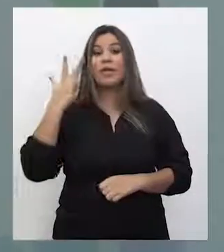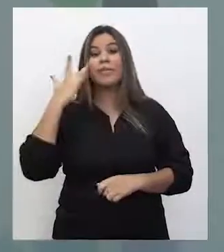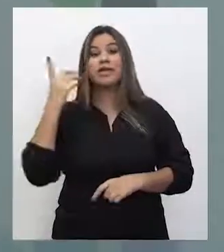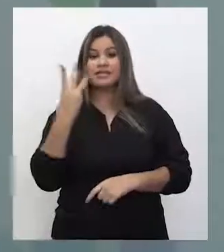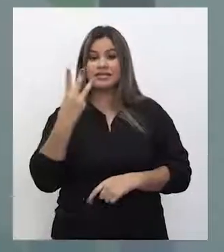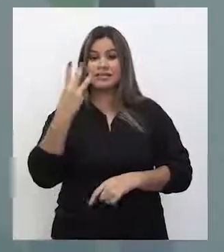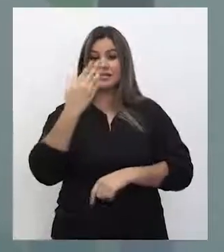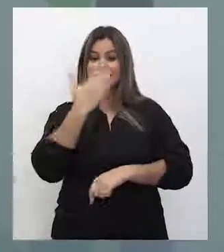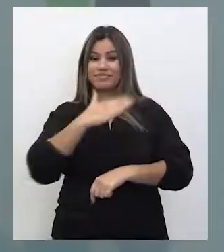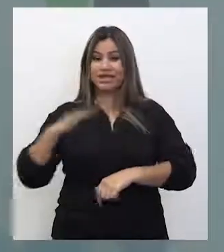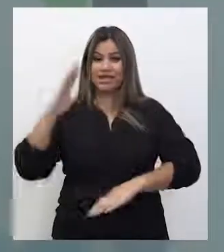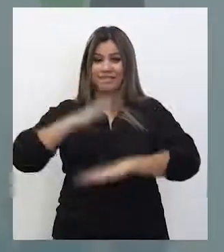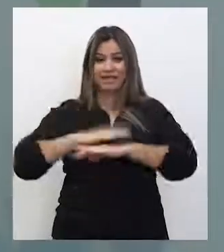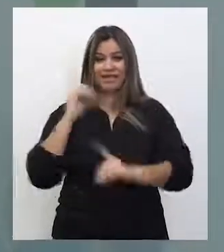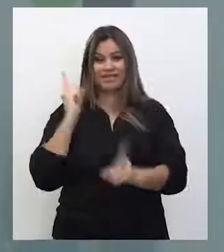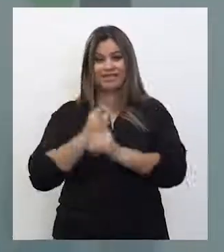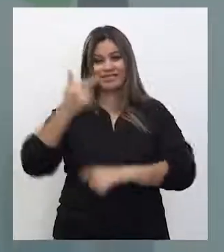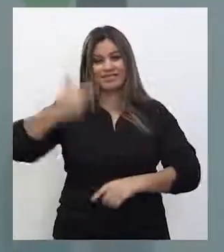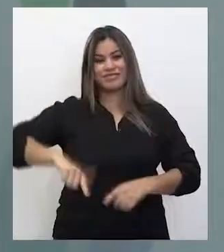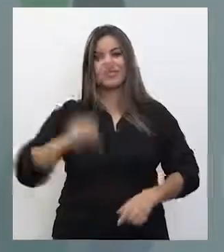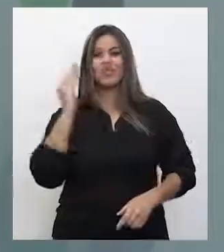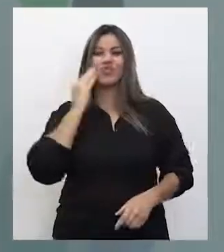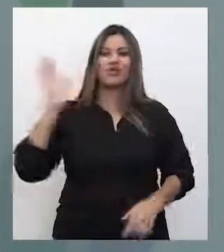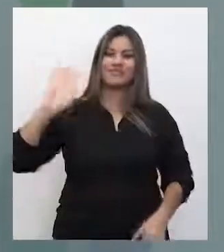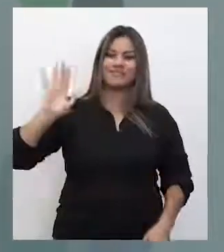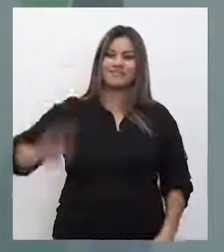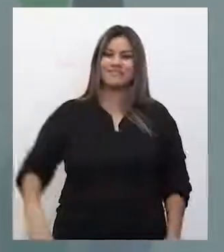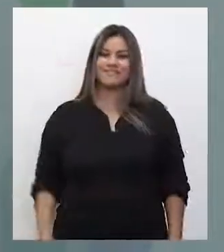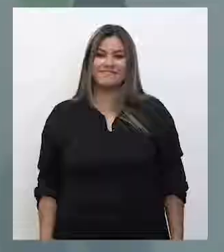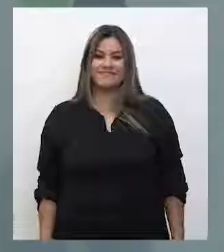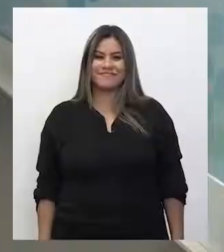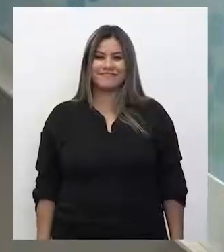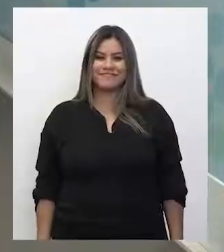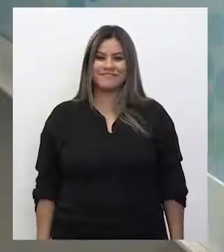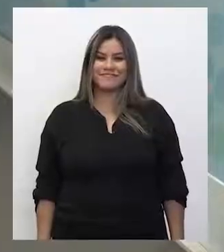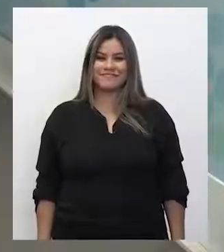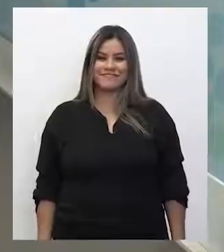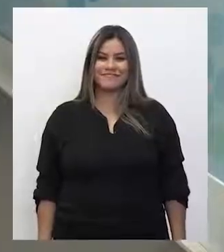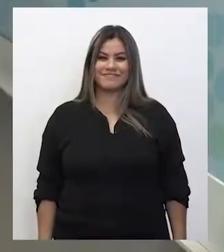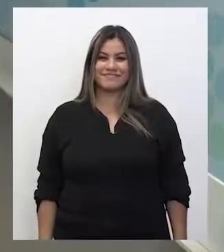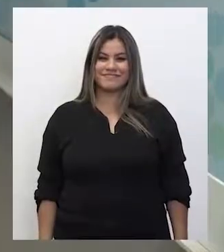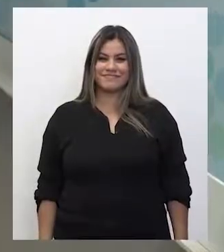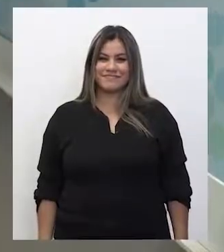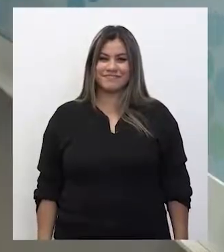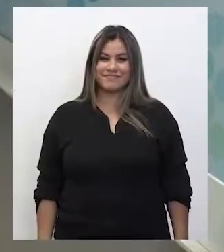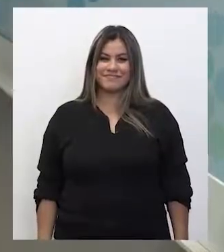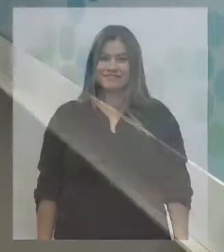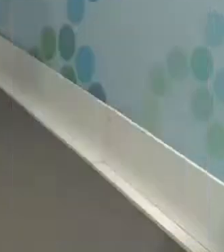encontramos vocês novamente. Até amanhã. Tchau, tchau.